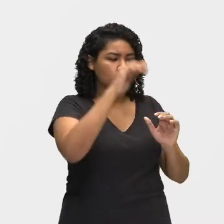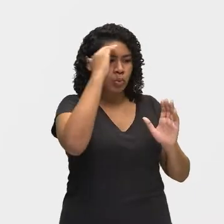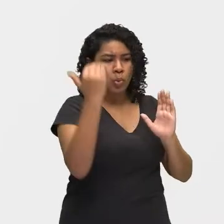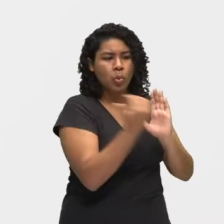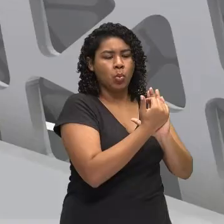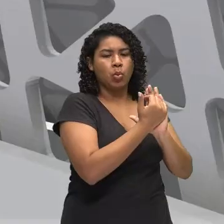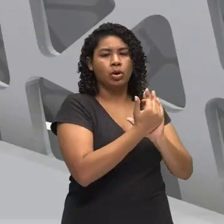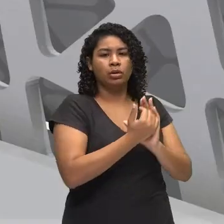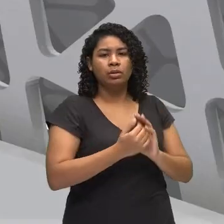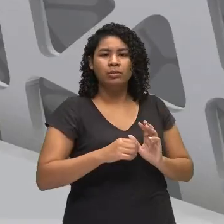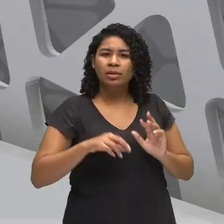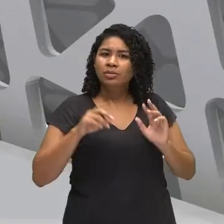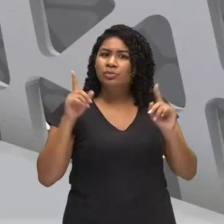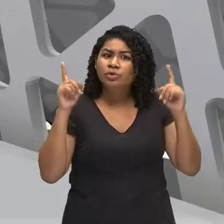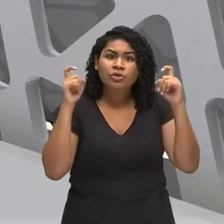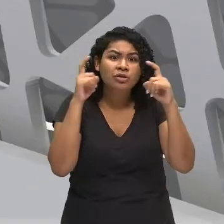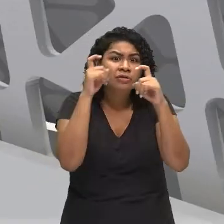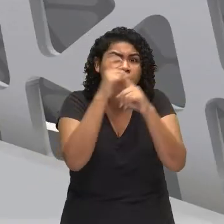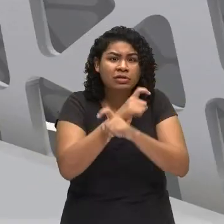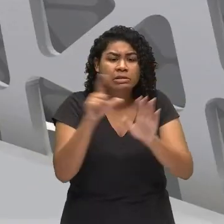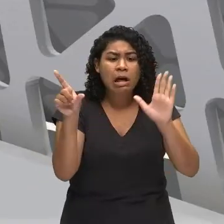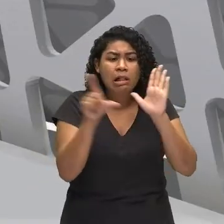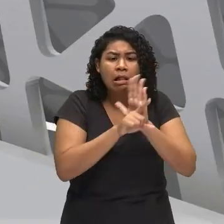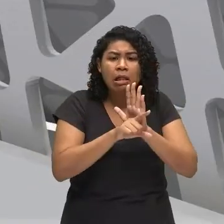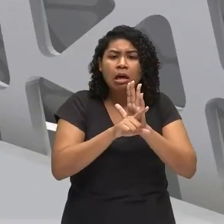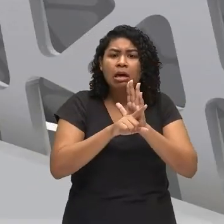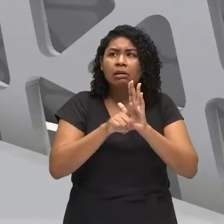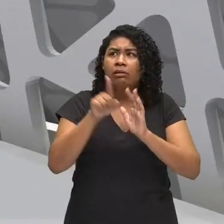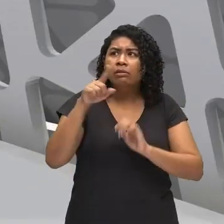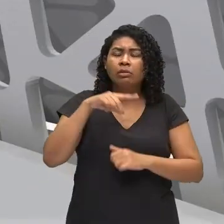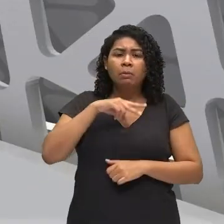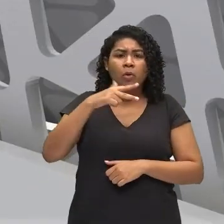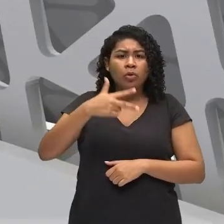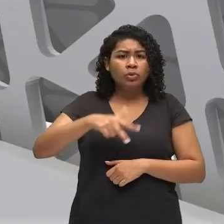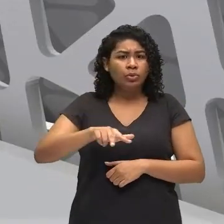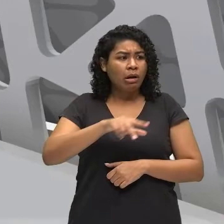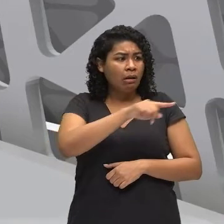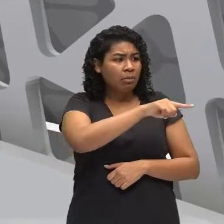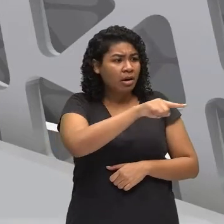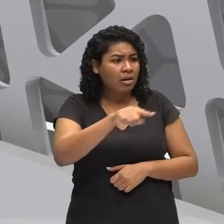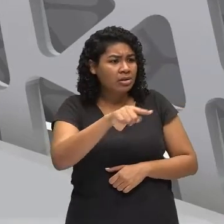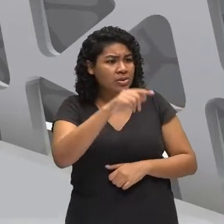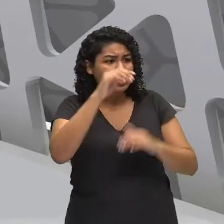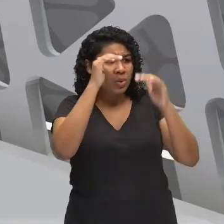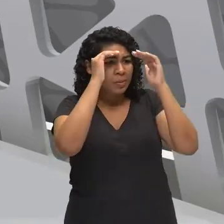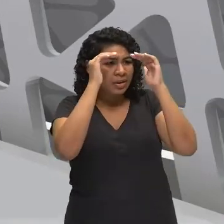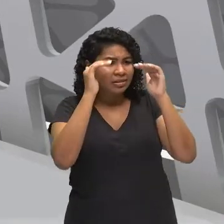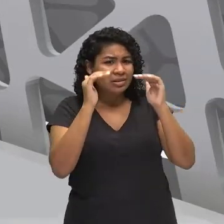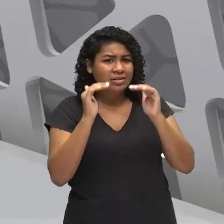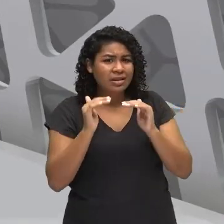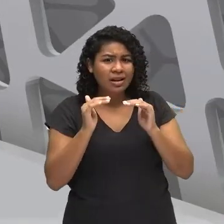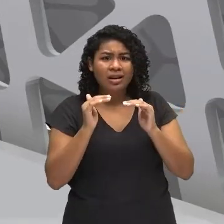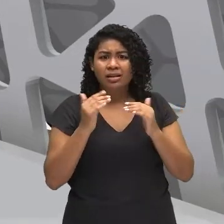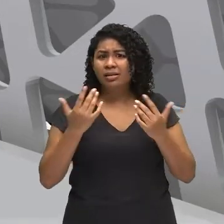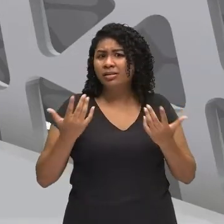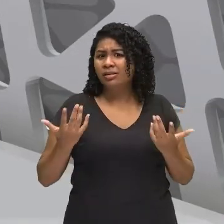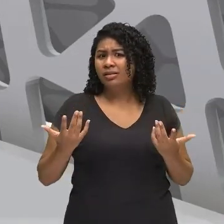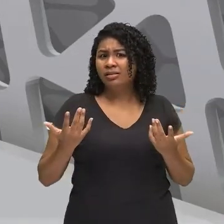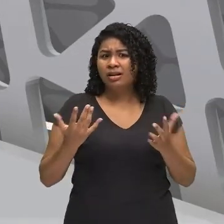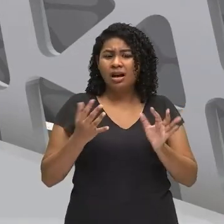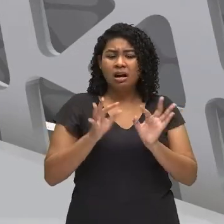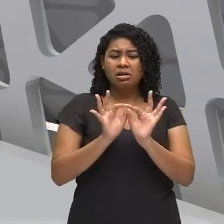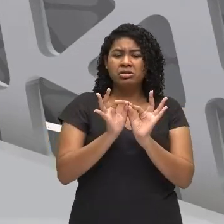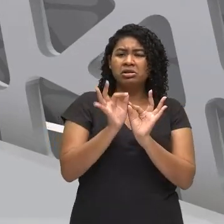de Portugal ou então durante a União Ibérica da Espanha aqui, porque a distância era muito grande. Você imagina quanto